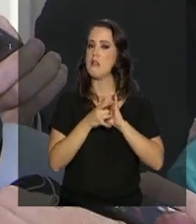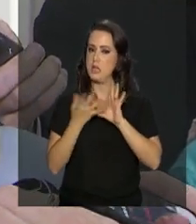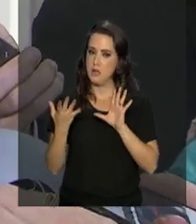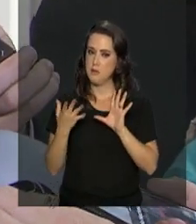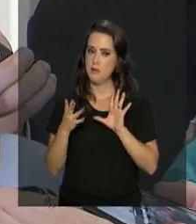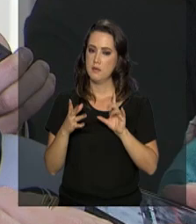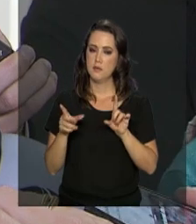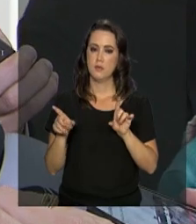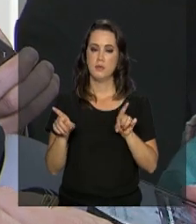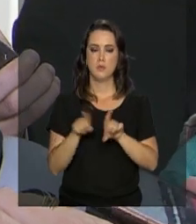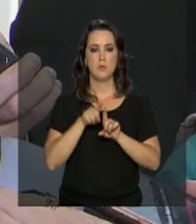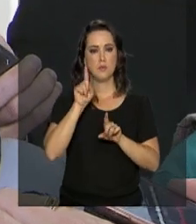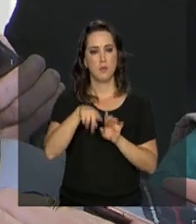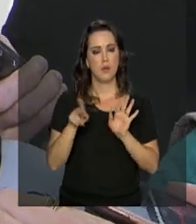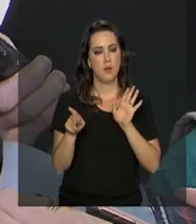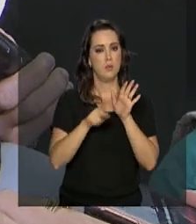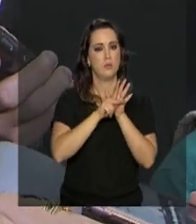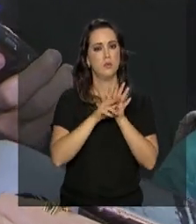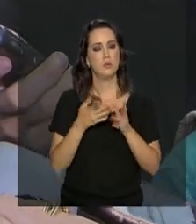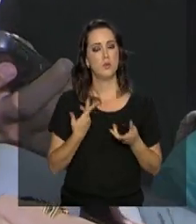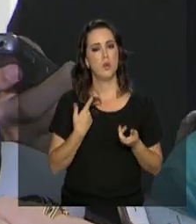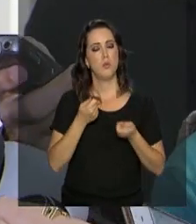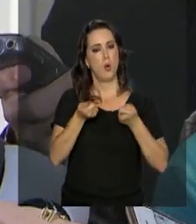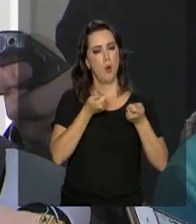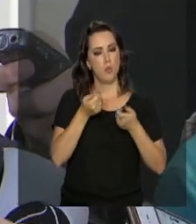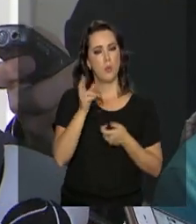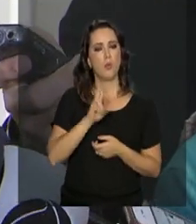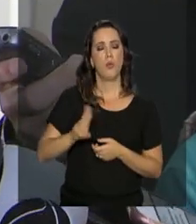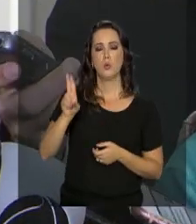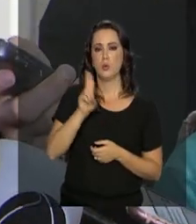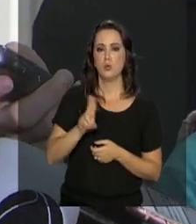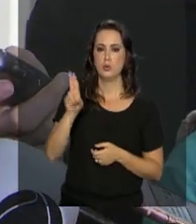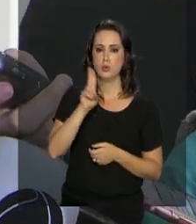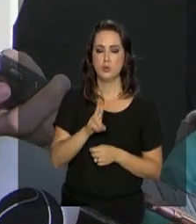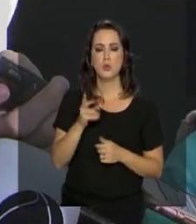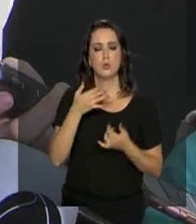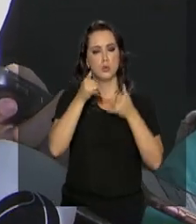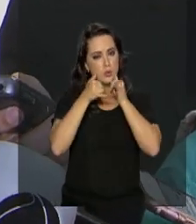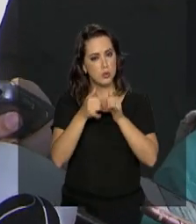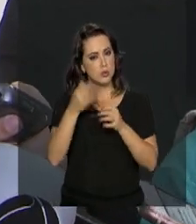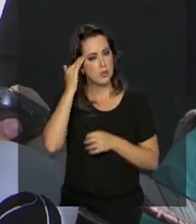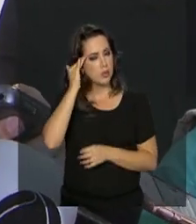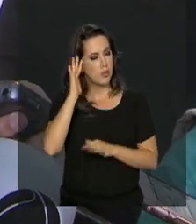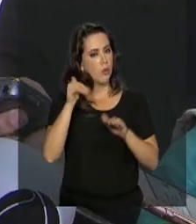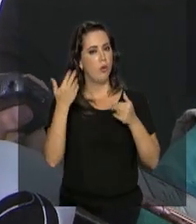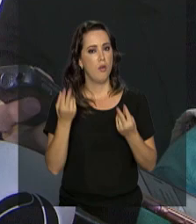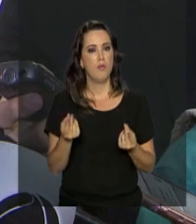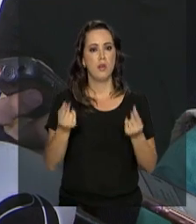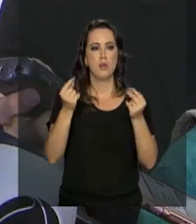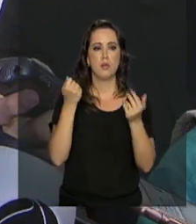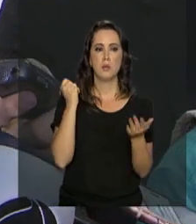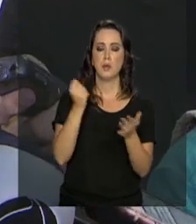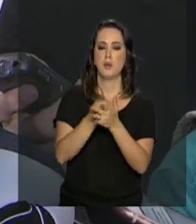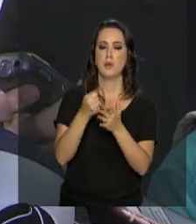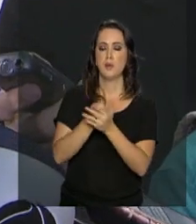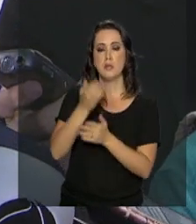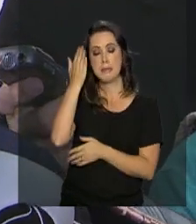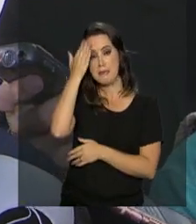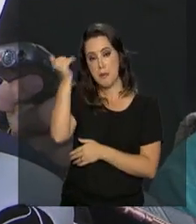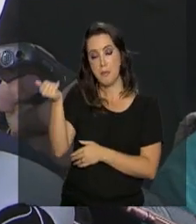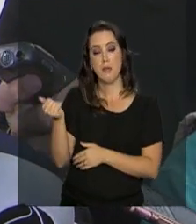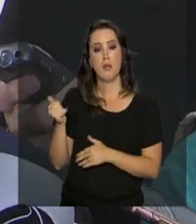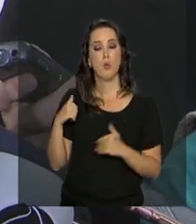é o seu o seu consumo de energia entender o quanto está pagando entender e saber